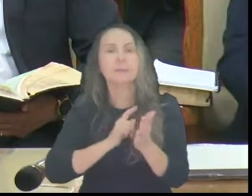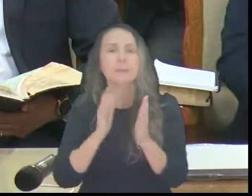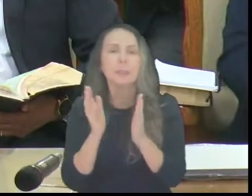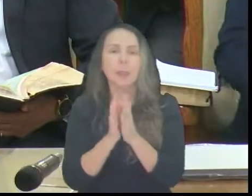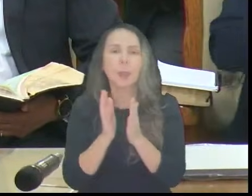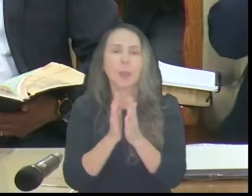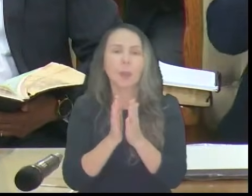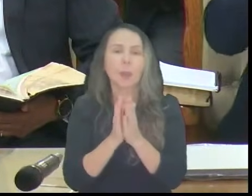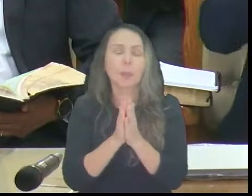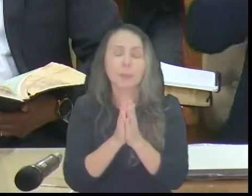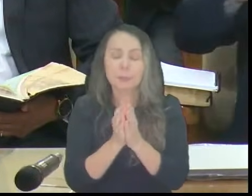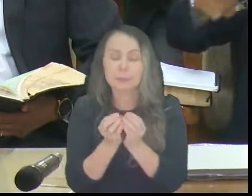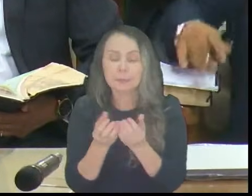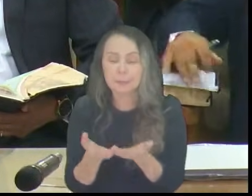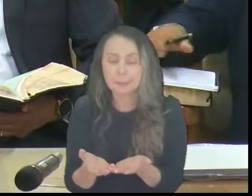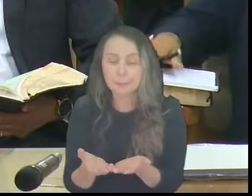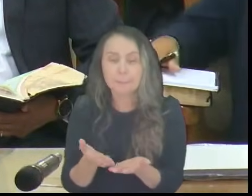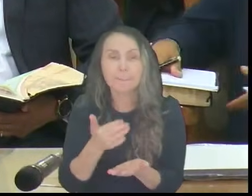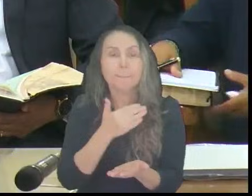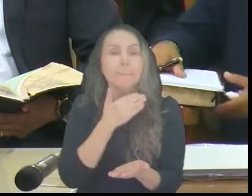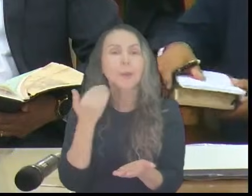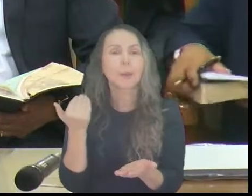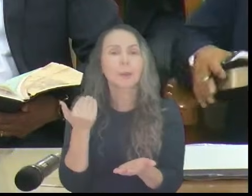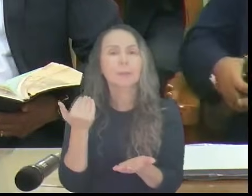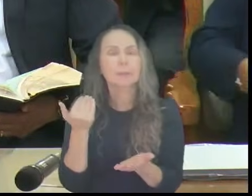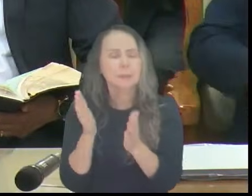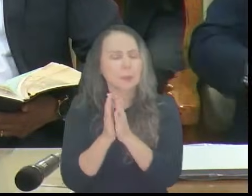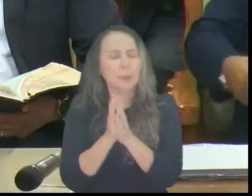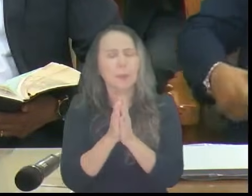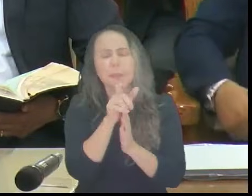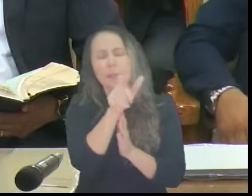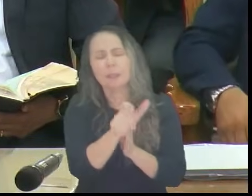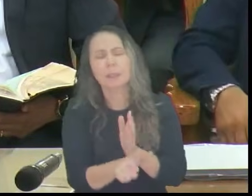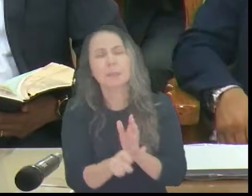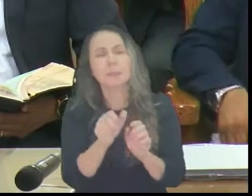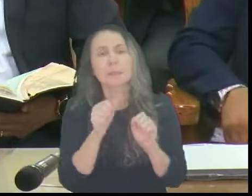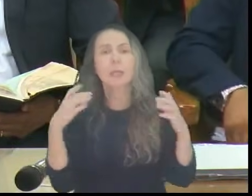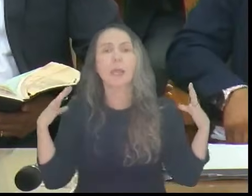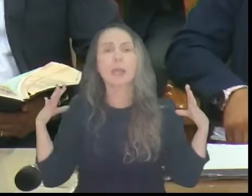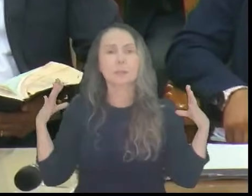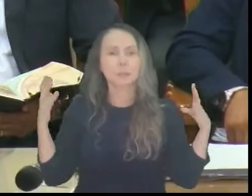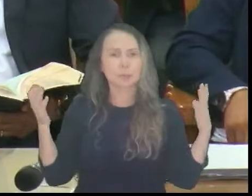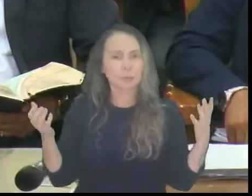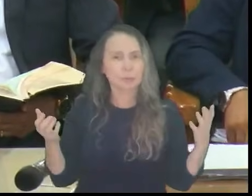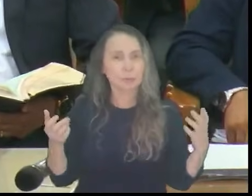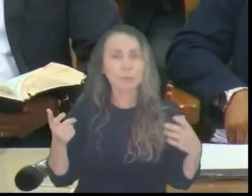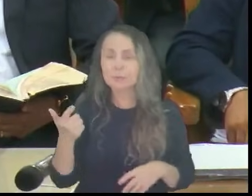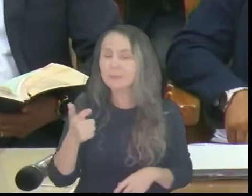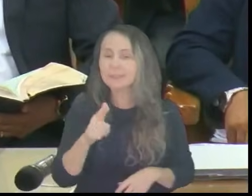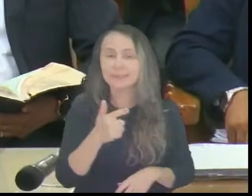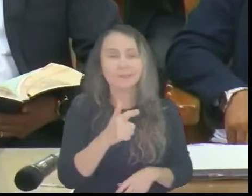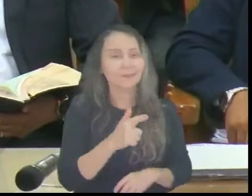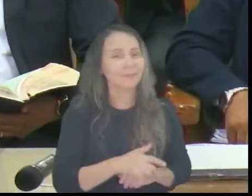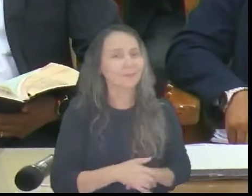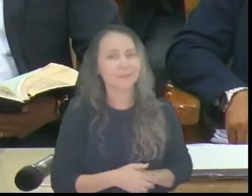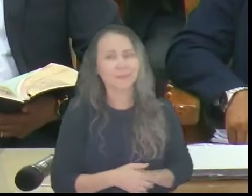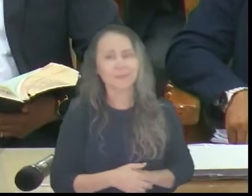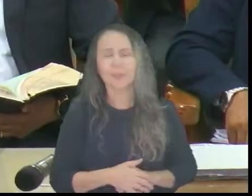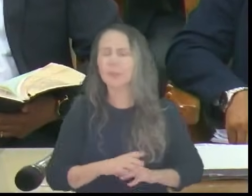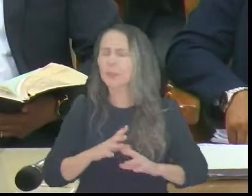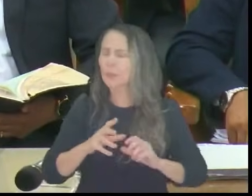aos anjos. Onde é que tem uma oração aos espíritos dos falecidos? Não tem.